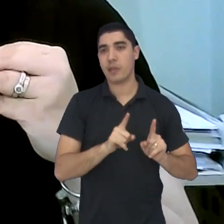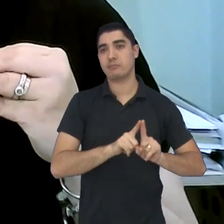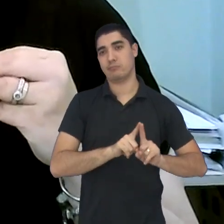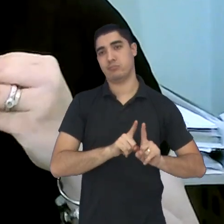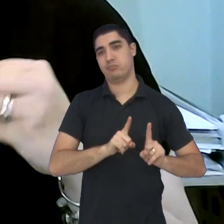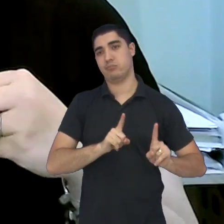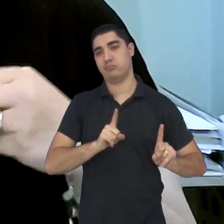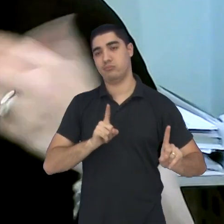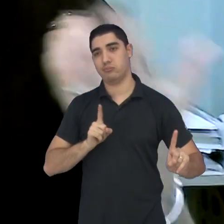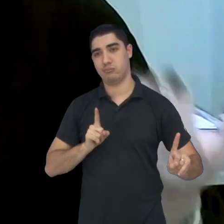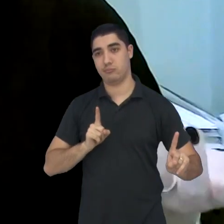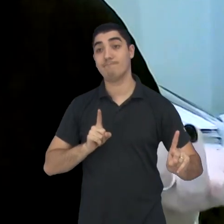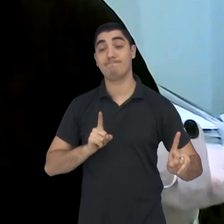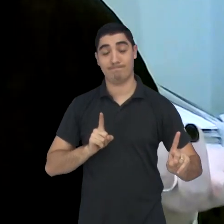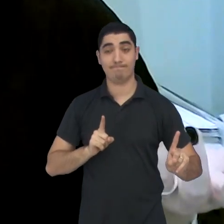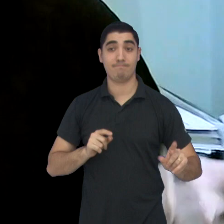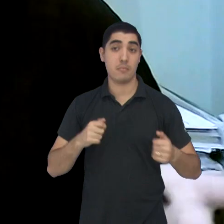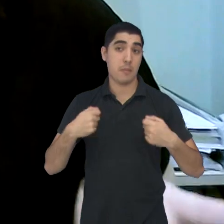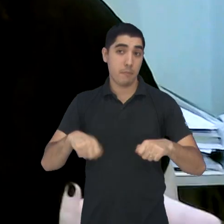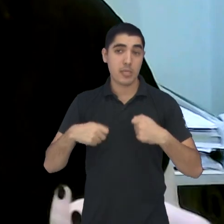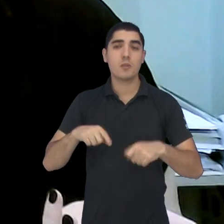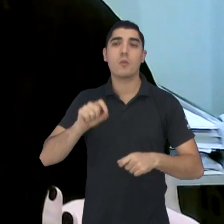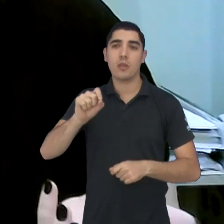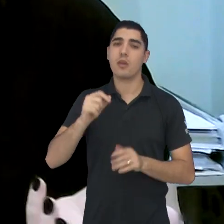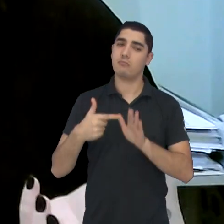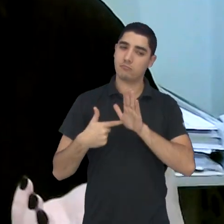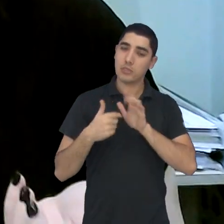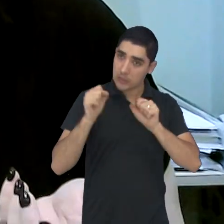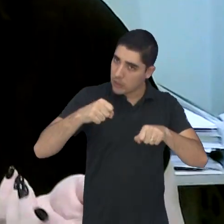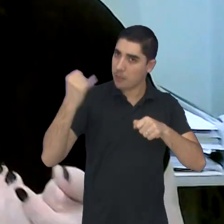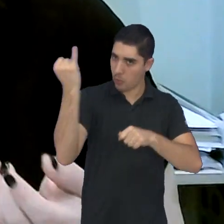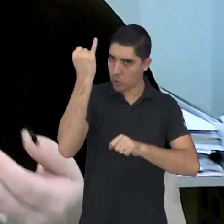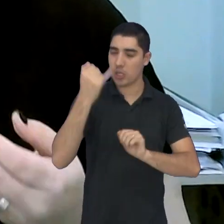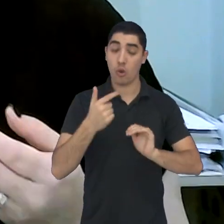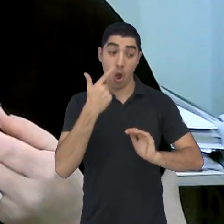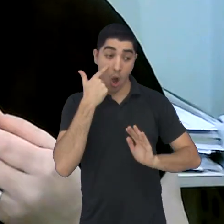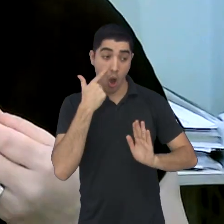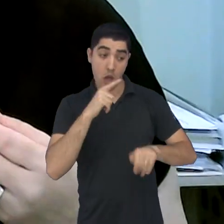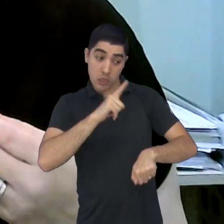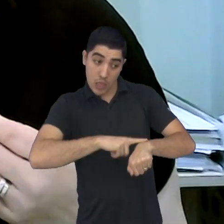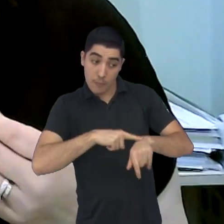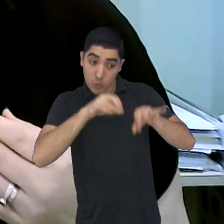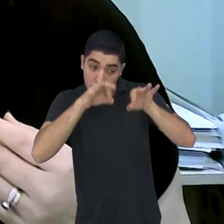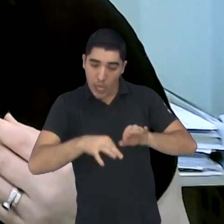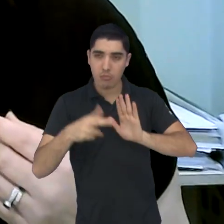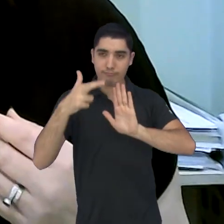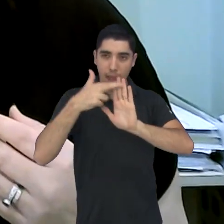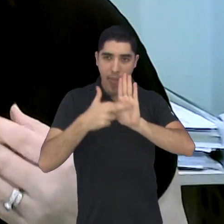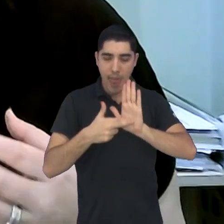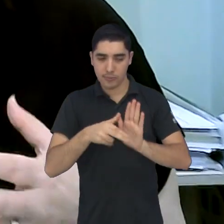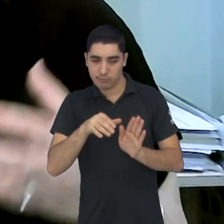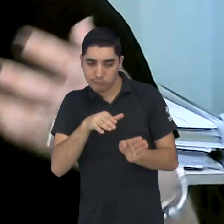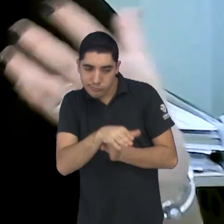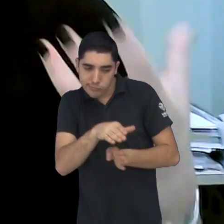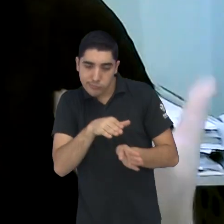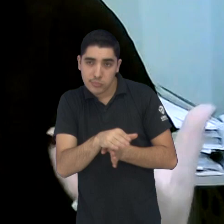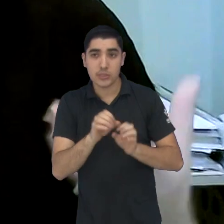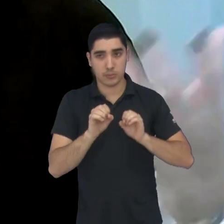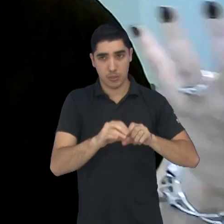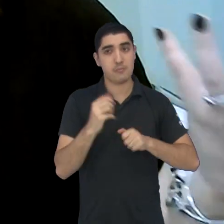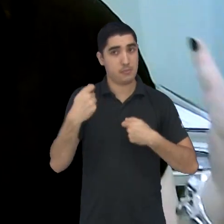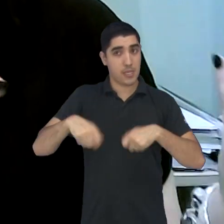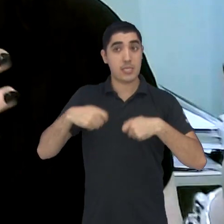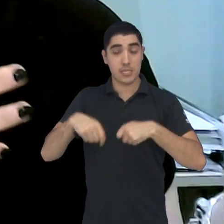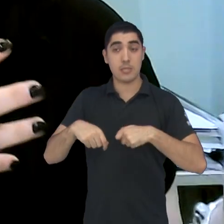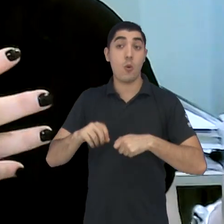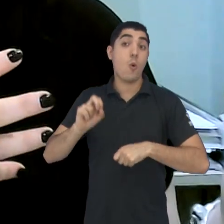Então, definir sim, como eu já ouvi aí, limites de tempo é muito importante, né? Definir momentos e